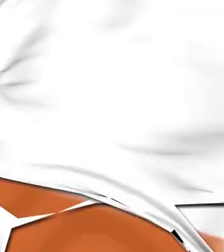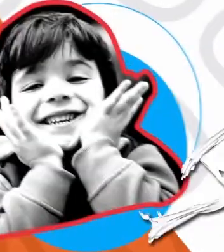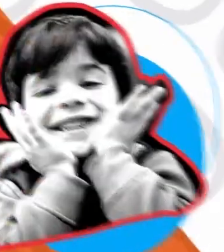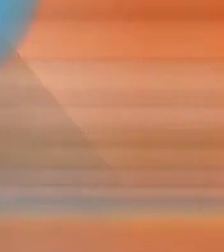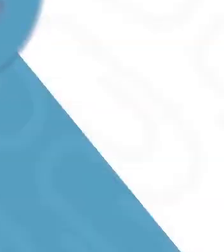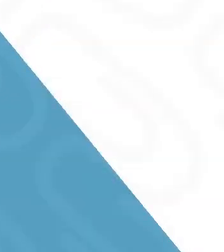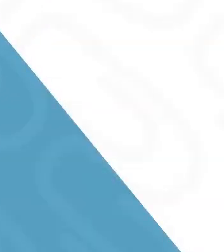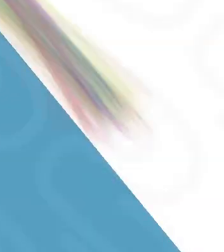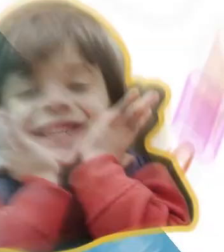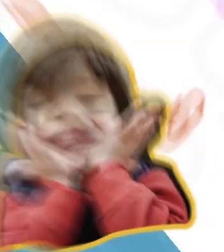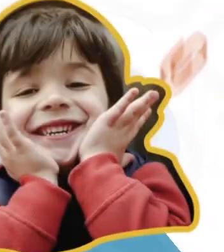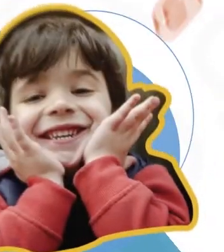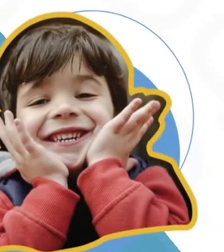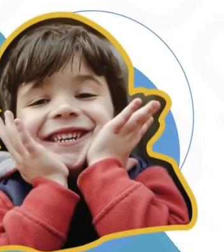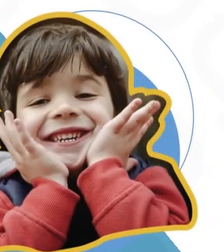E aí